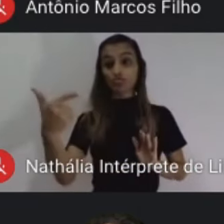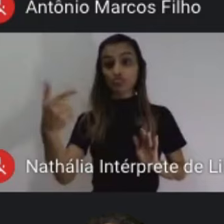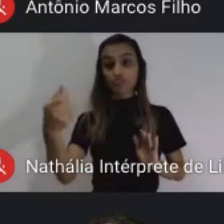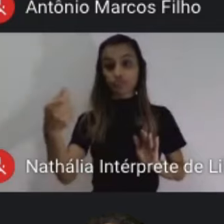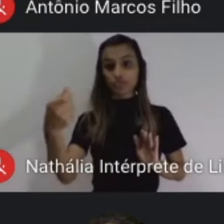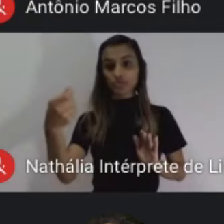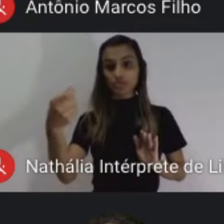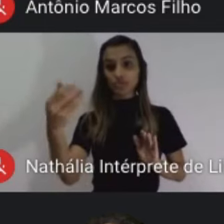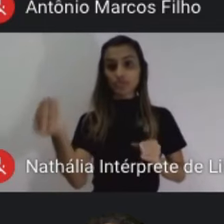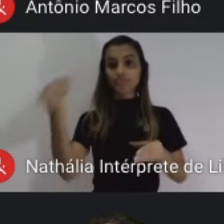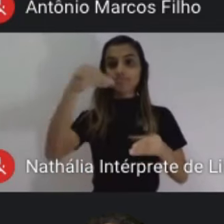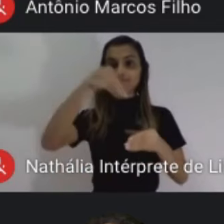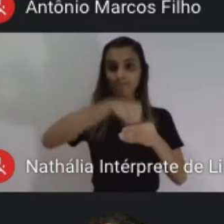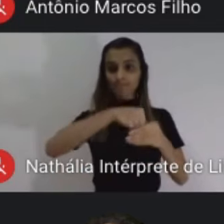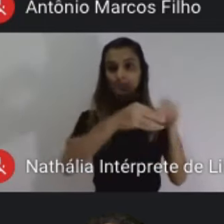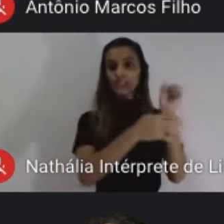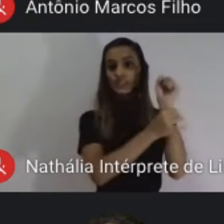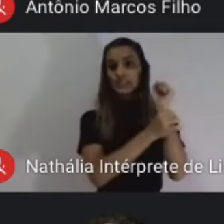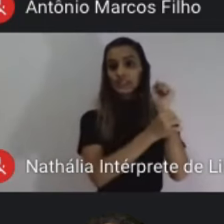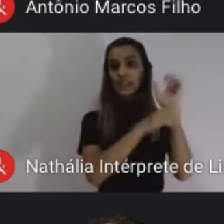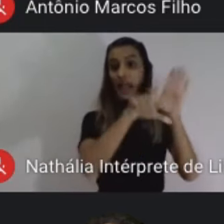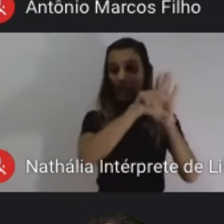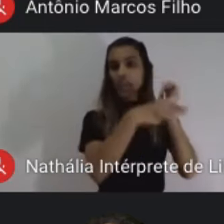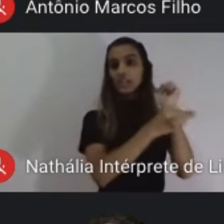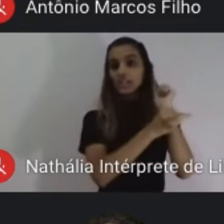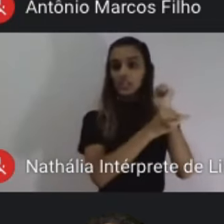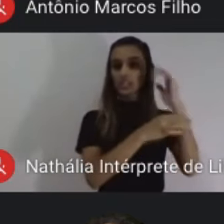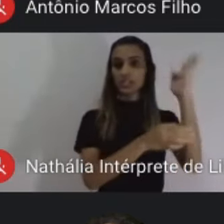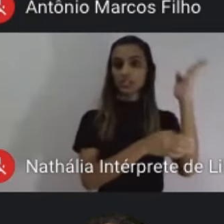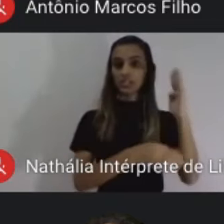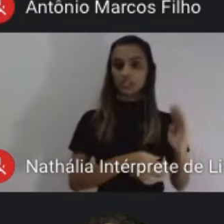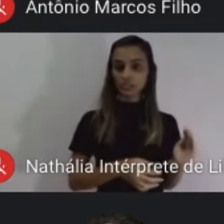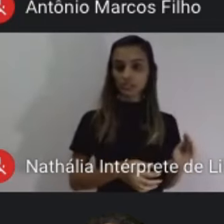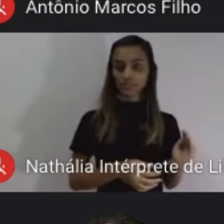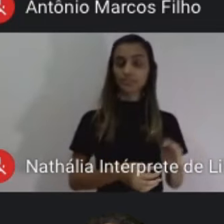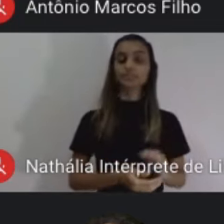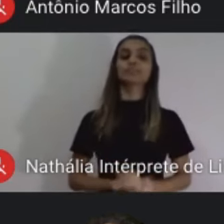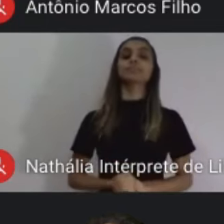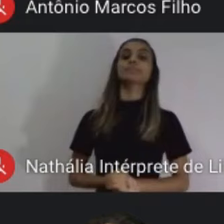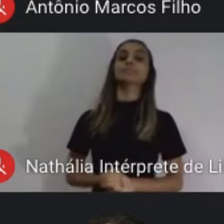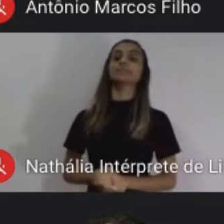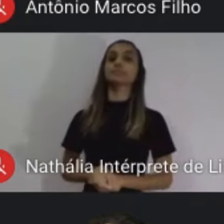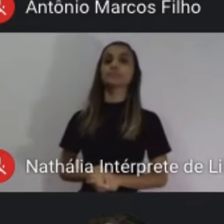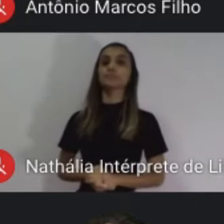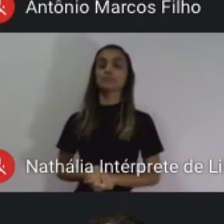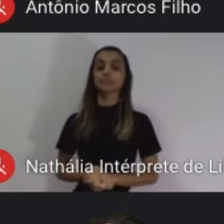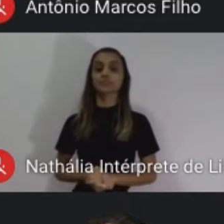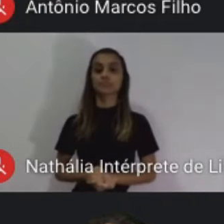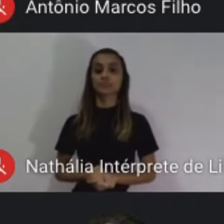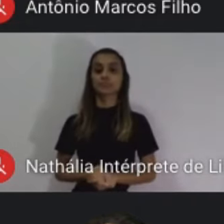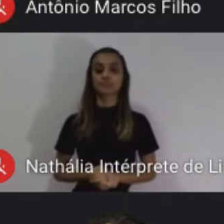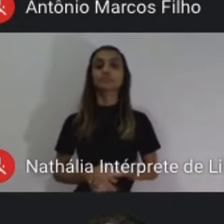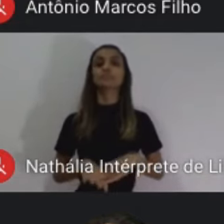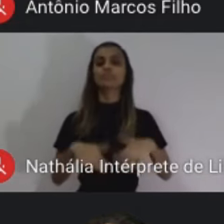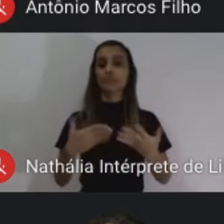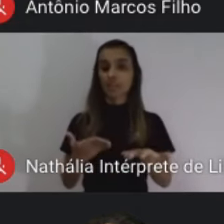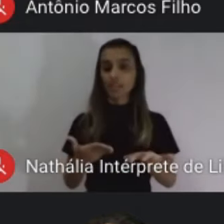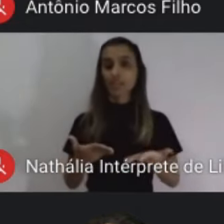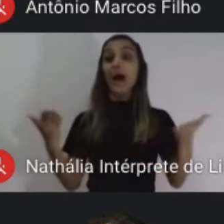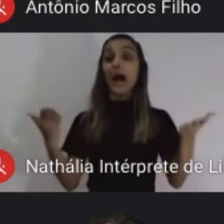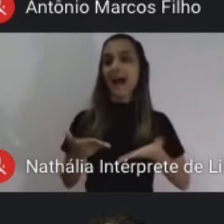artigo 20 da Lei de Segurança está expresso lá atos de terrorismo. E agora a gente tem uma lei que tem a conduta de terrorismo, a conduta do